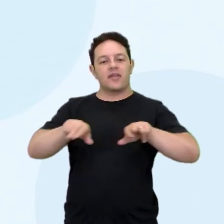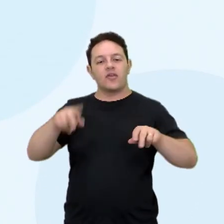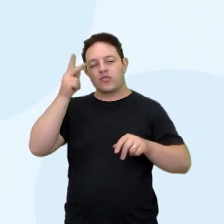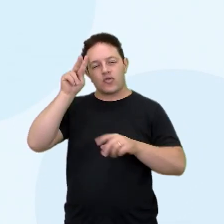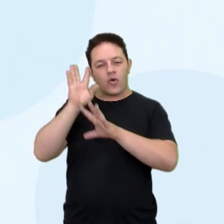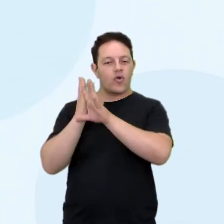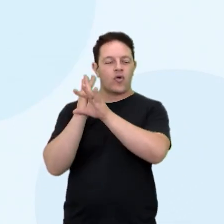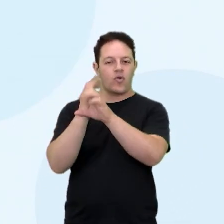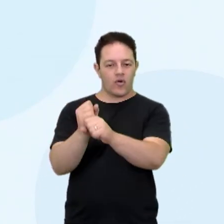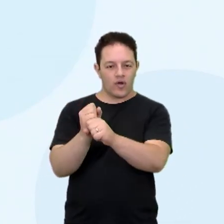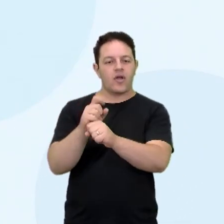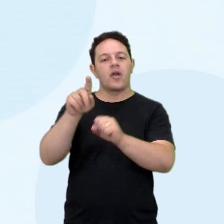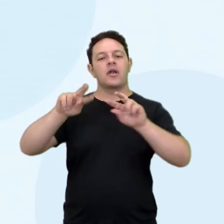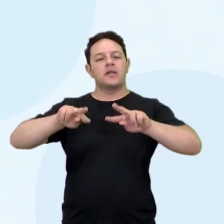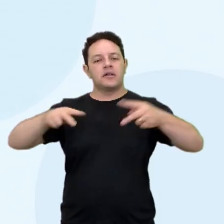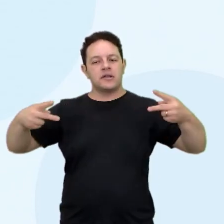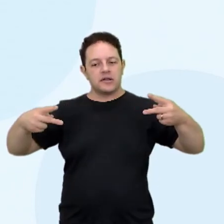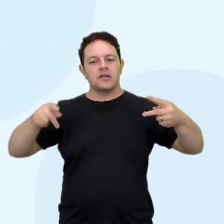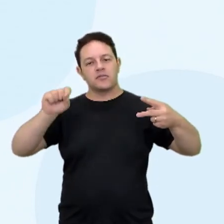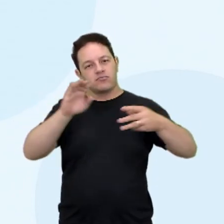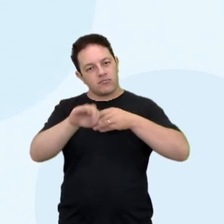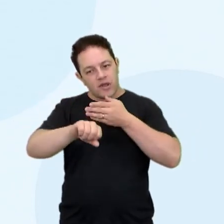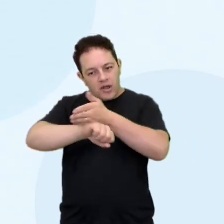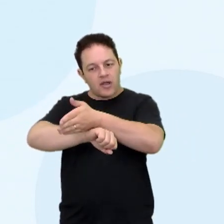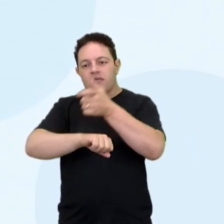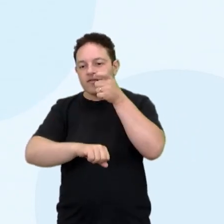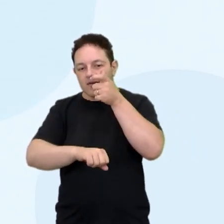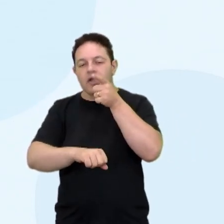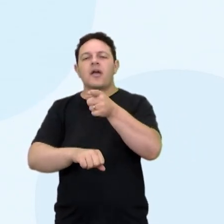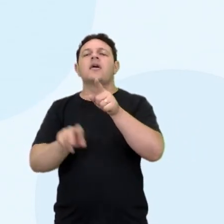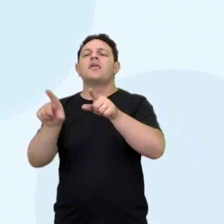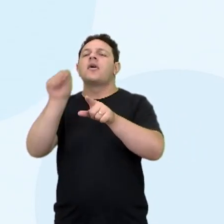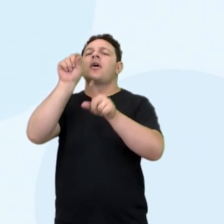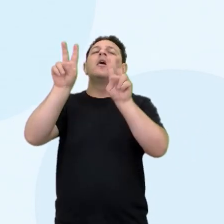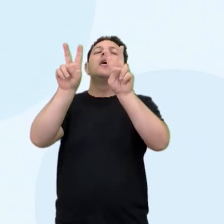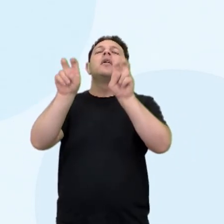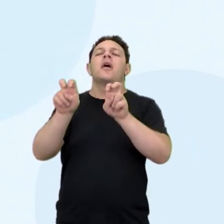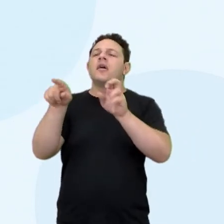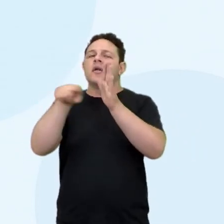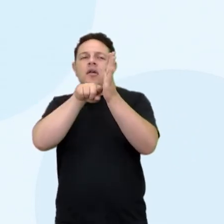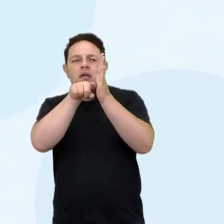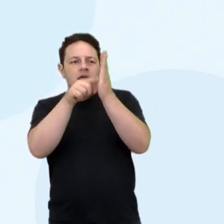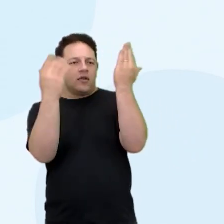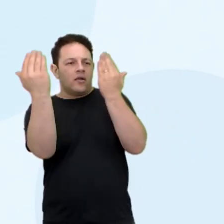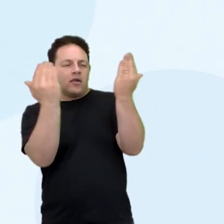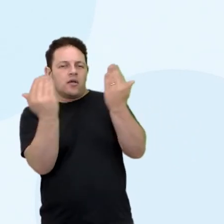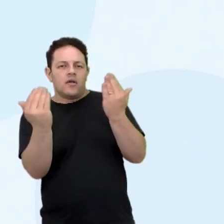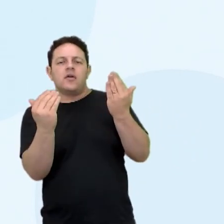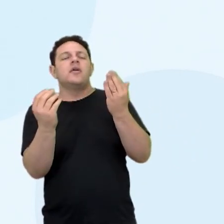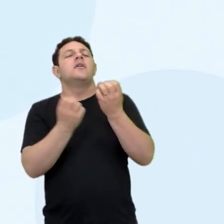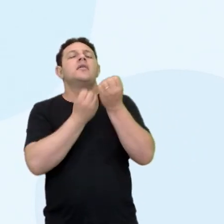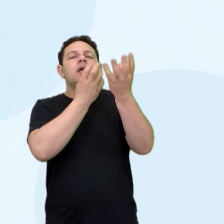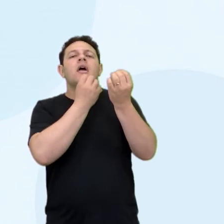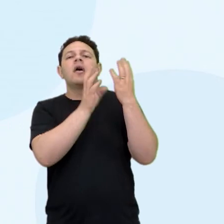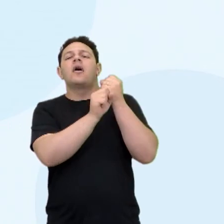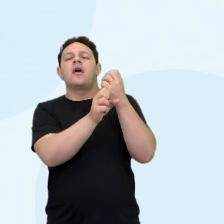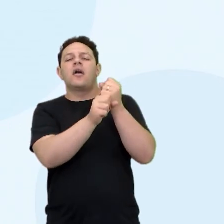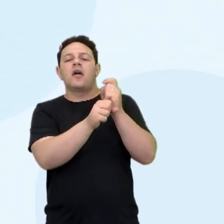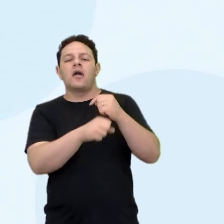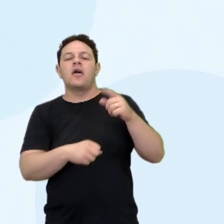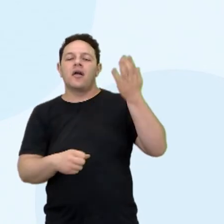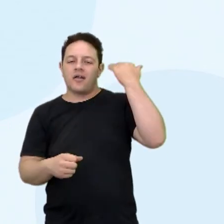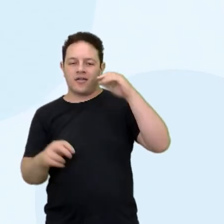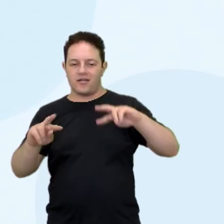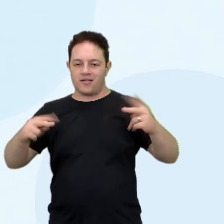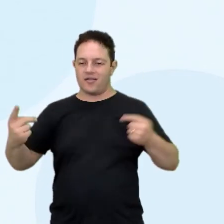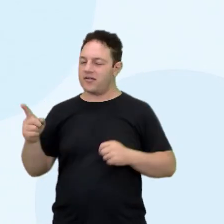abaixo aí, e aí vocês podem escolher um tema e fazer uma análise aí dos dados informados do link abaixo